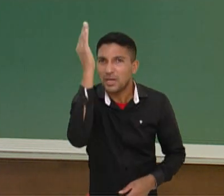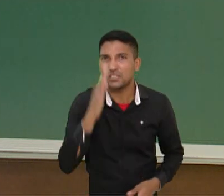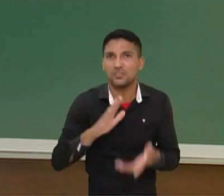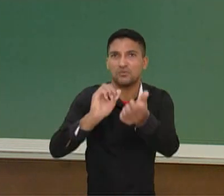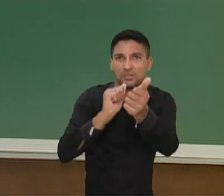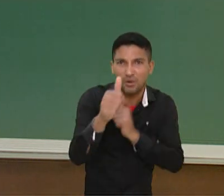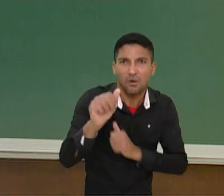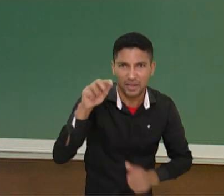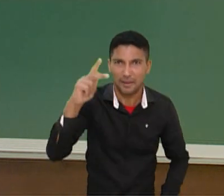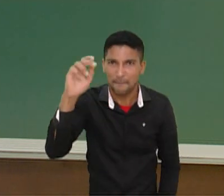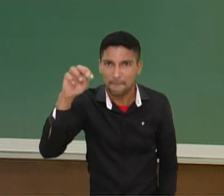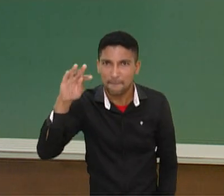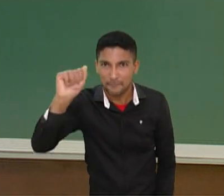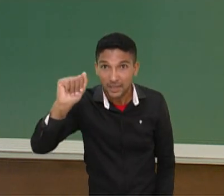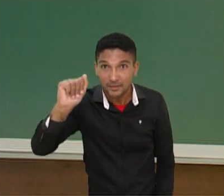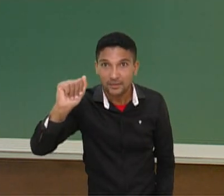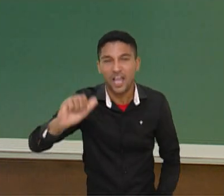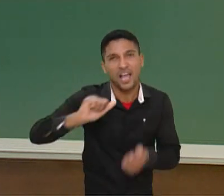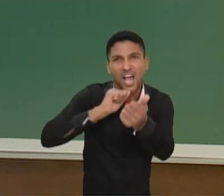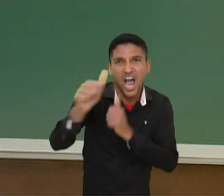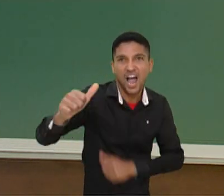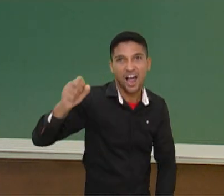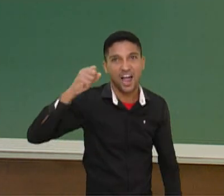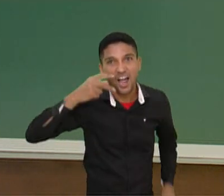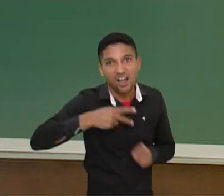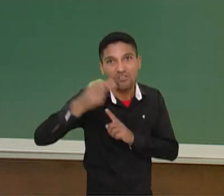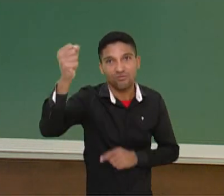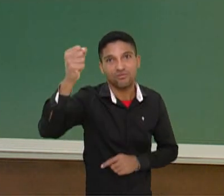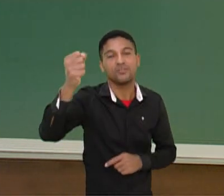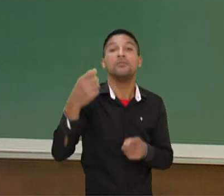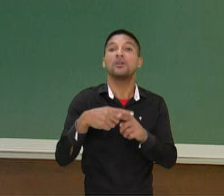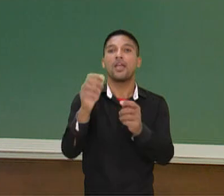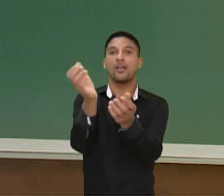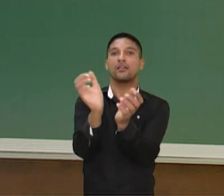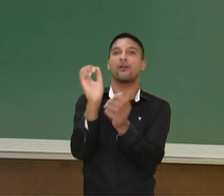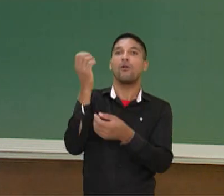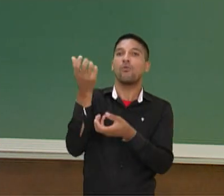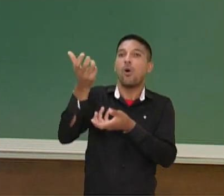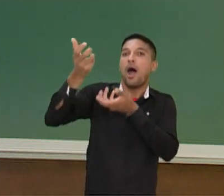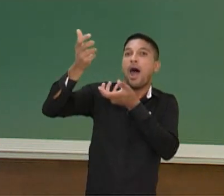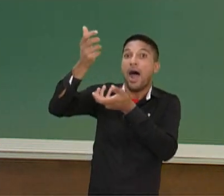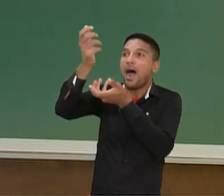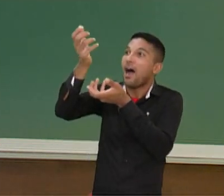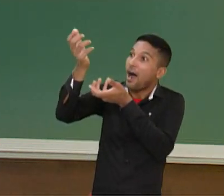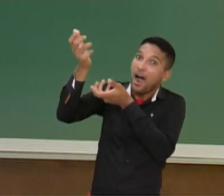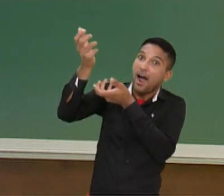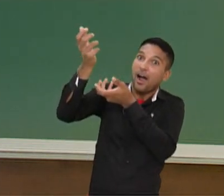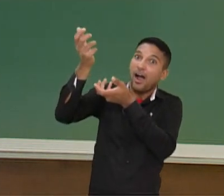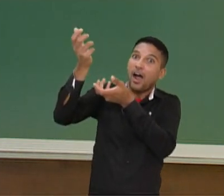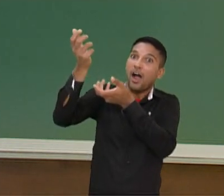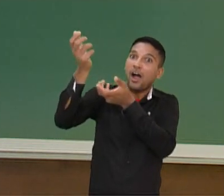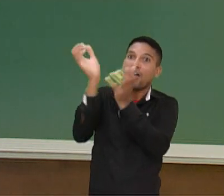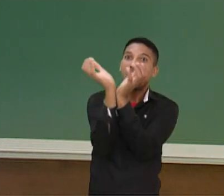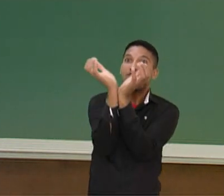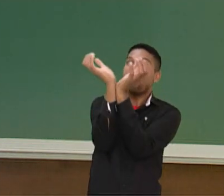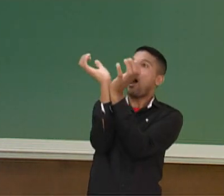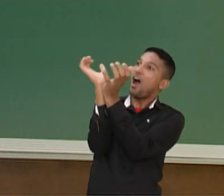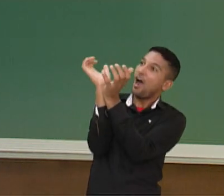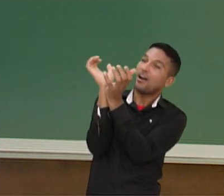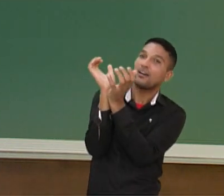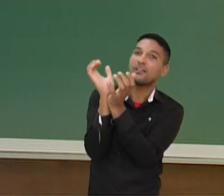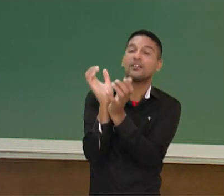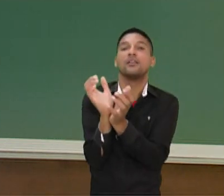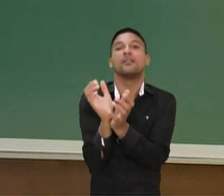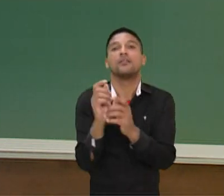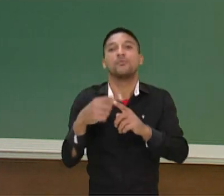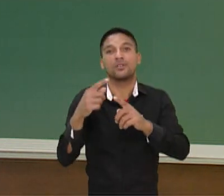é? Por que ele é pentacampeão? Ganhou 5 vezes. E nós estamos penando rumo ao hexa. O